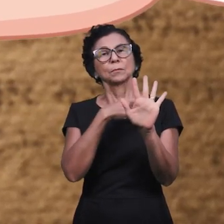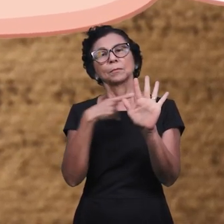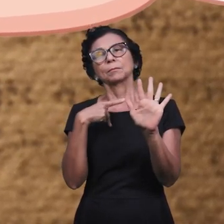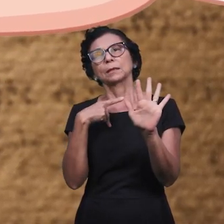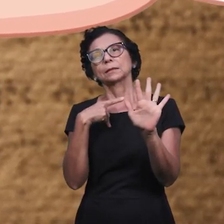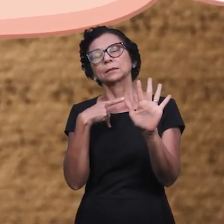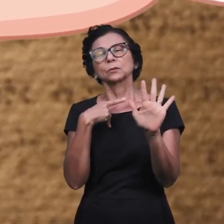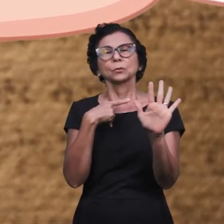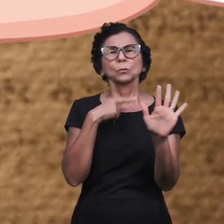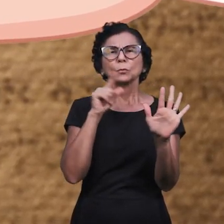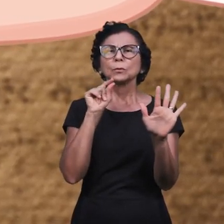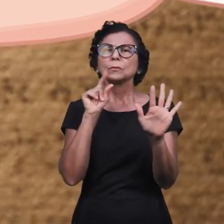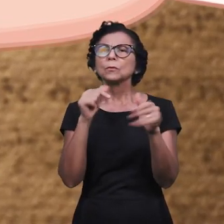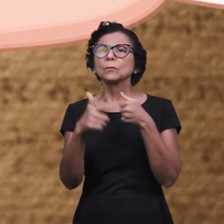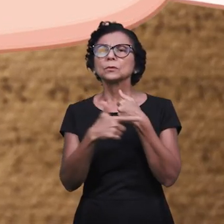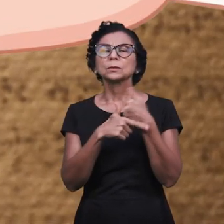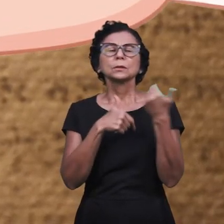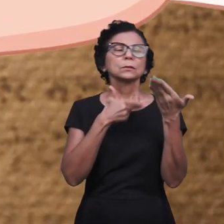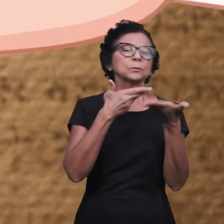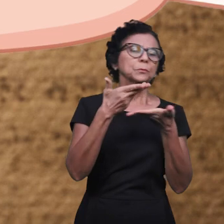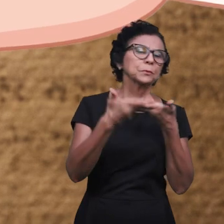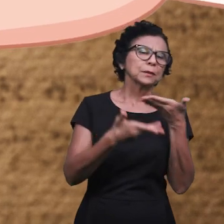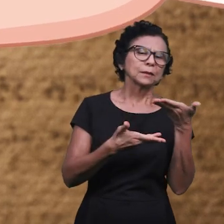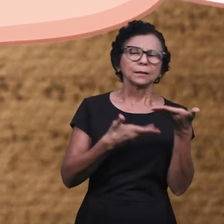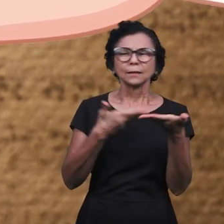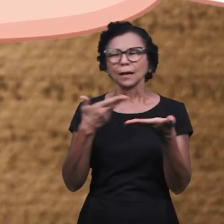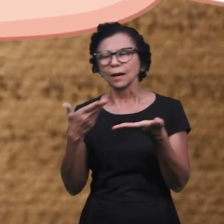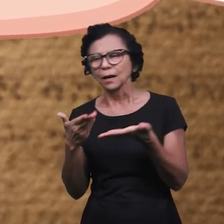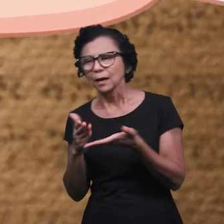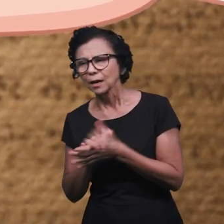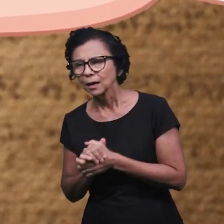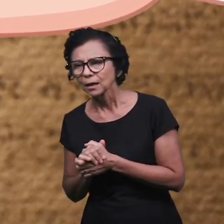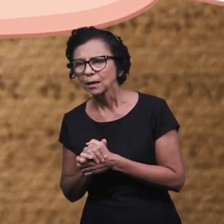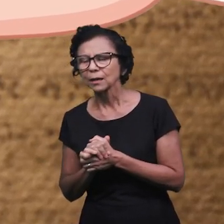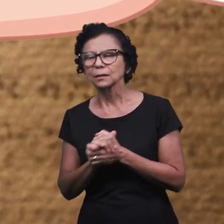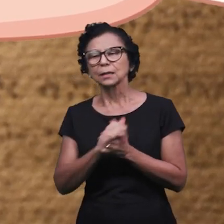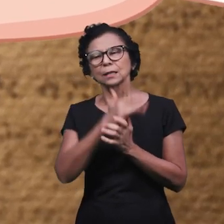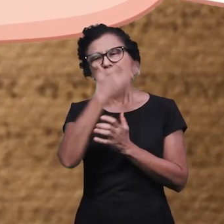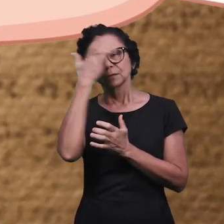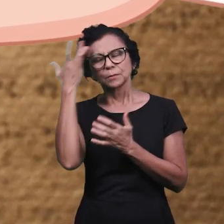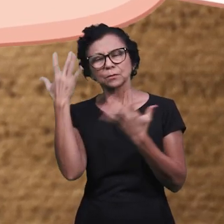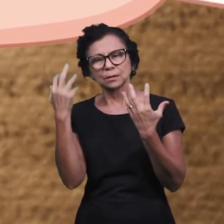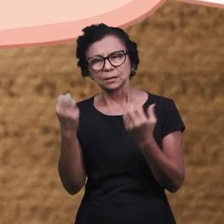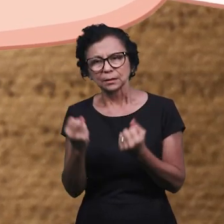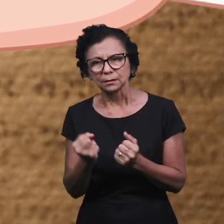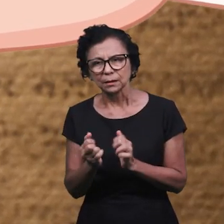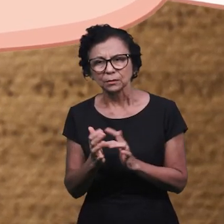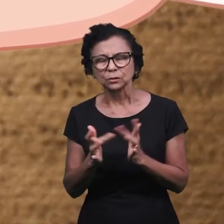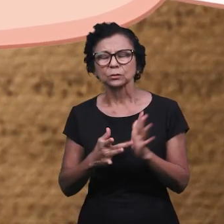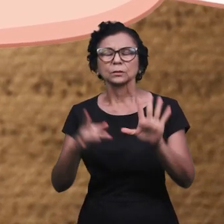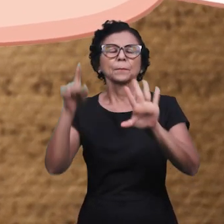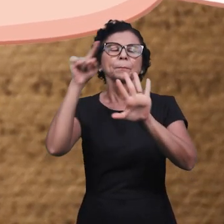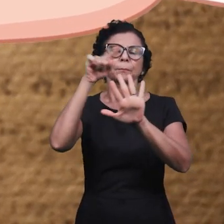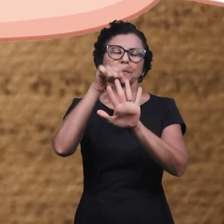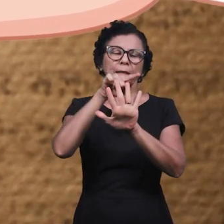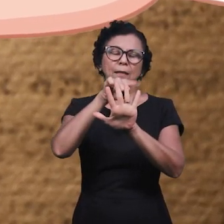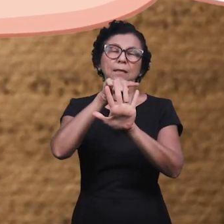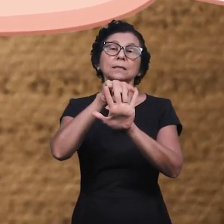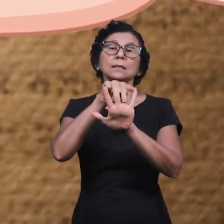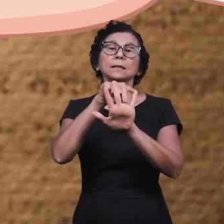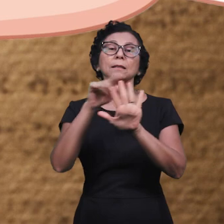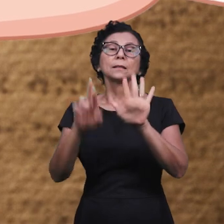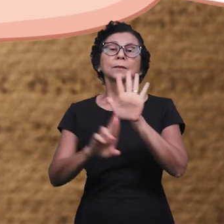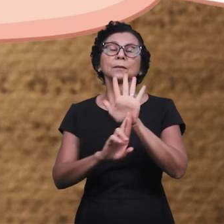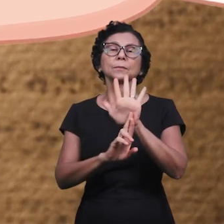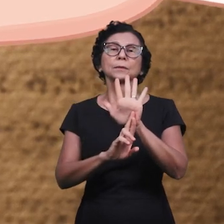vem arrebanhar aqueles que aceitaram de bom grado, aqueles que tiveram uma experiência. E do lado do pastor está,